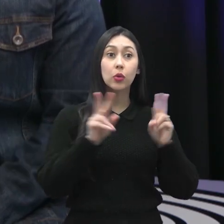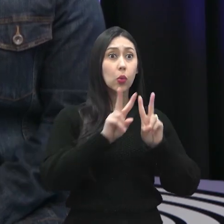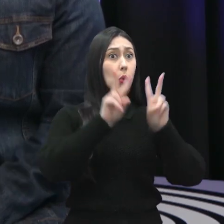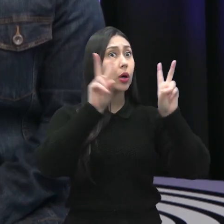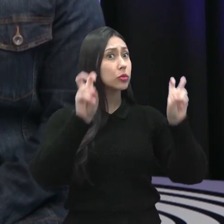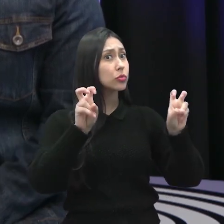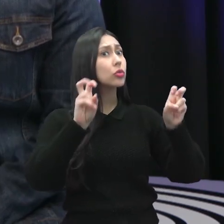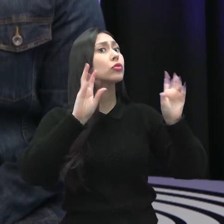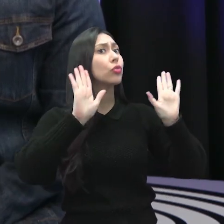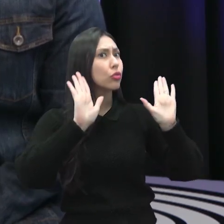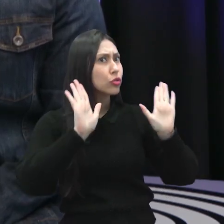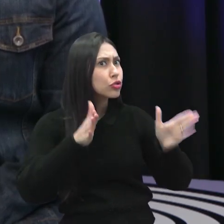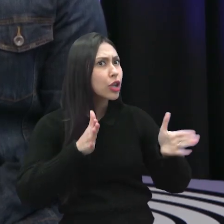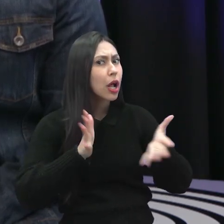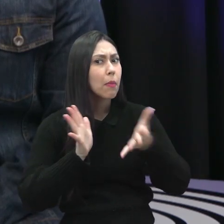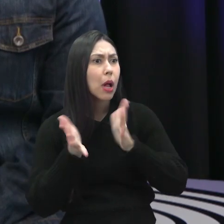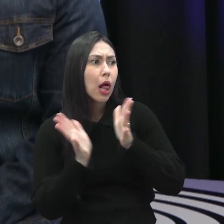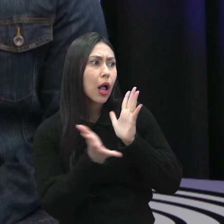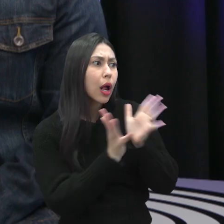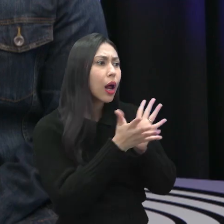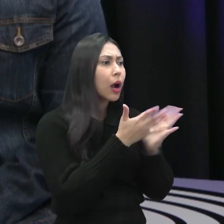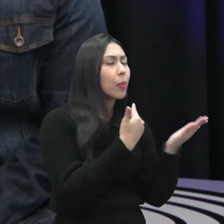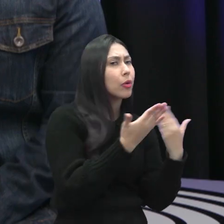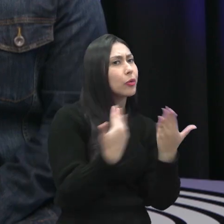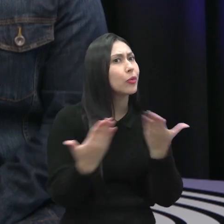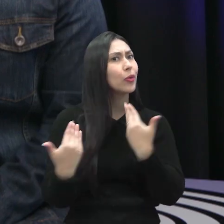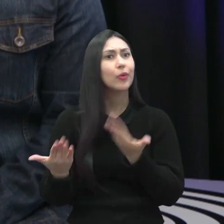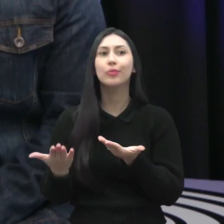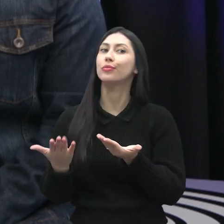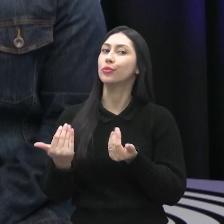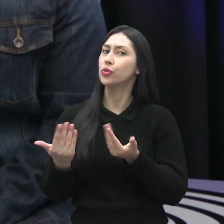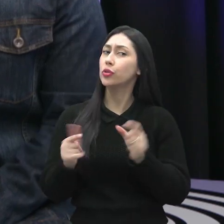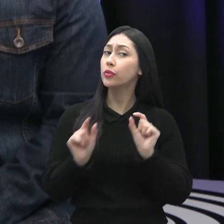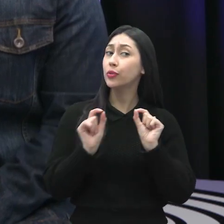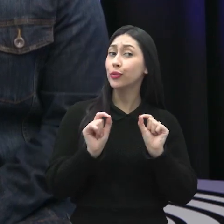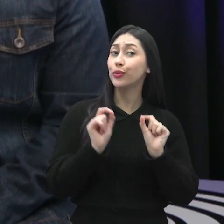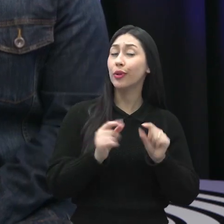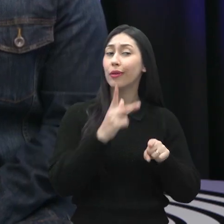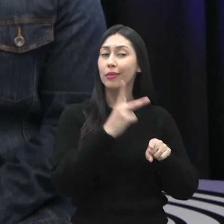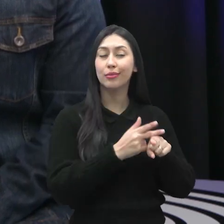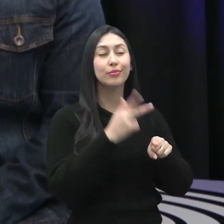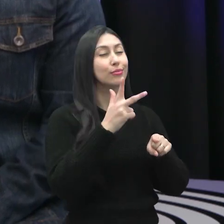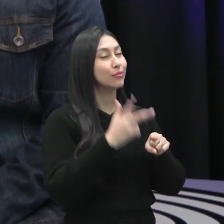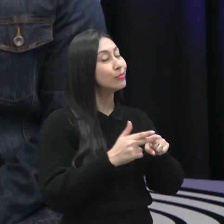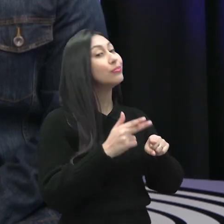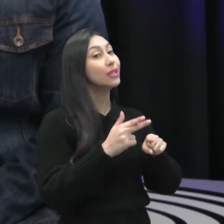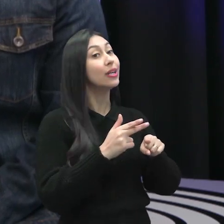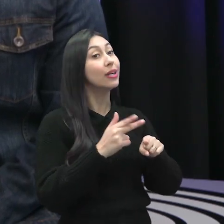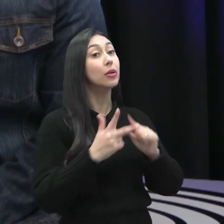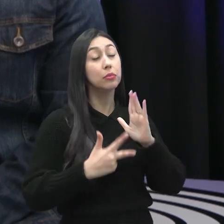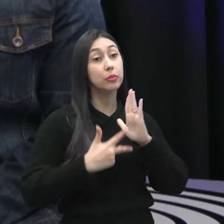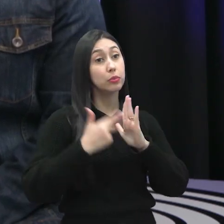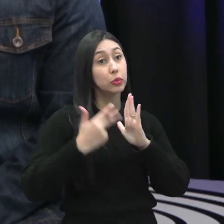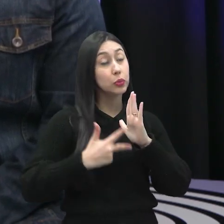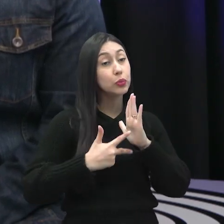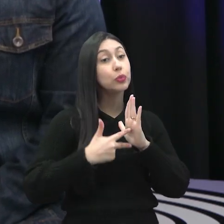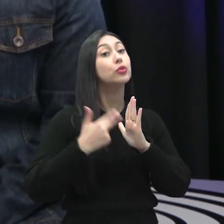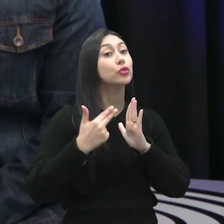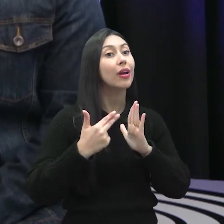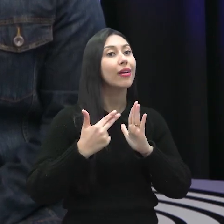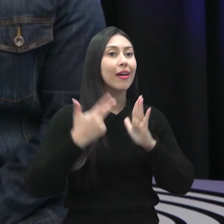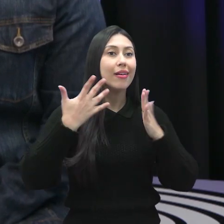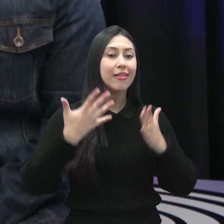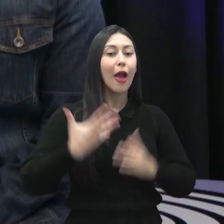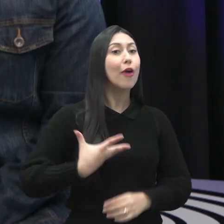falar de um tema que tá rolando aí nas conversas entre muitos jovens. A vasectomia, procedimento aí cirúrgico